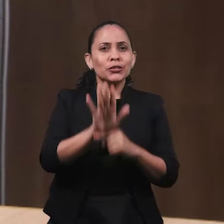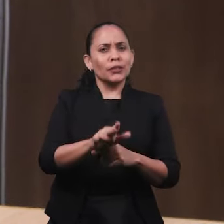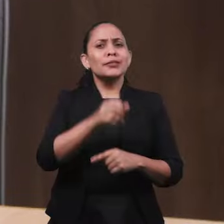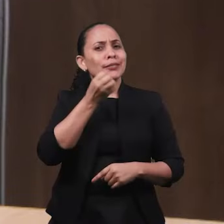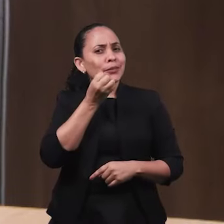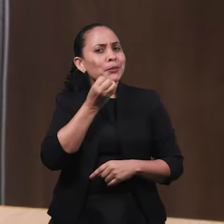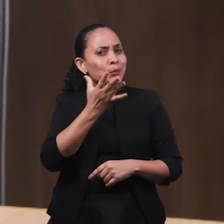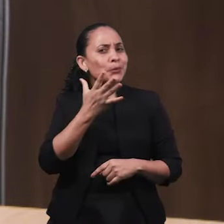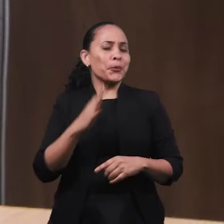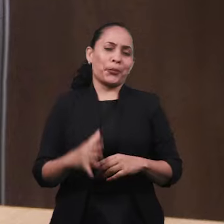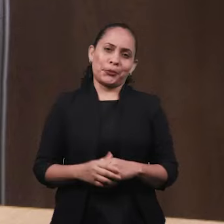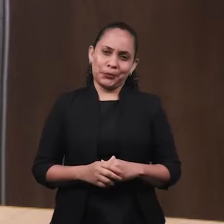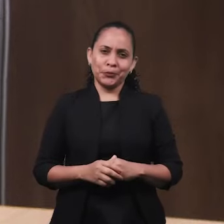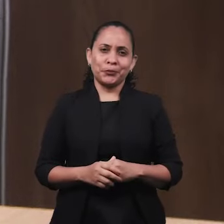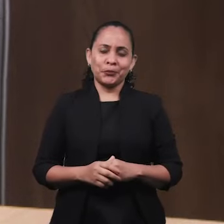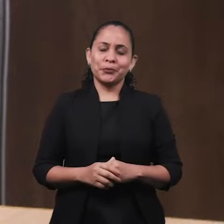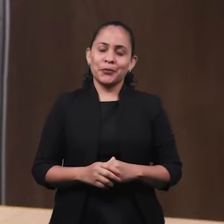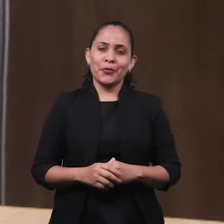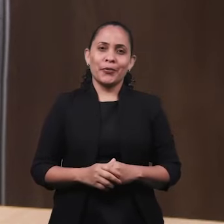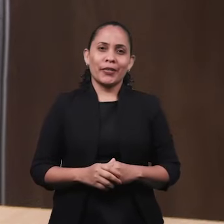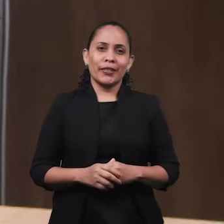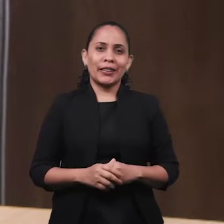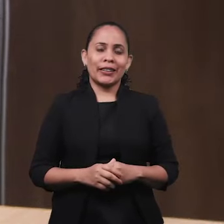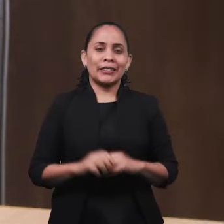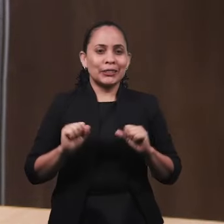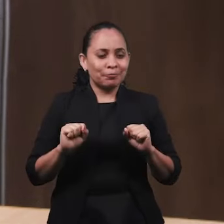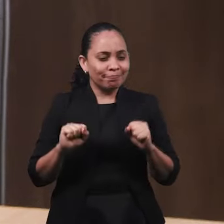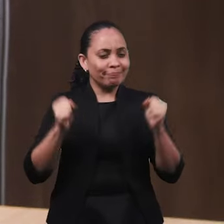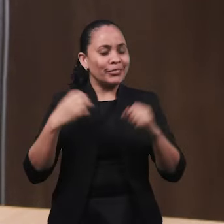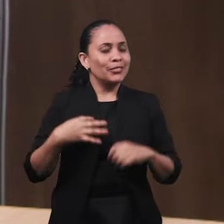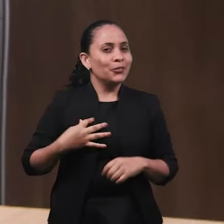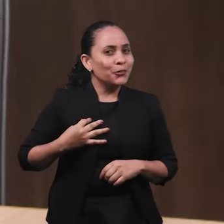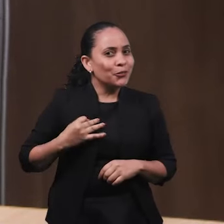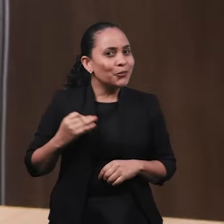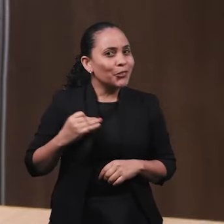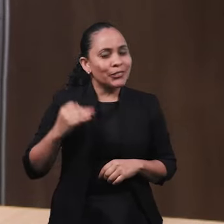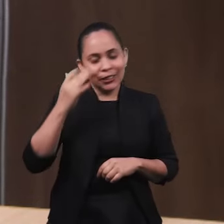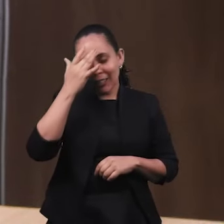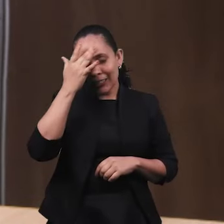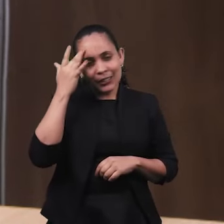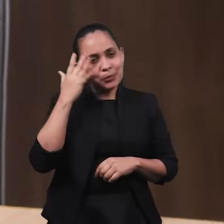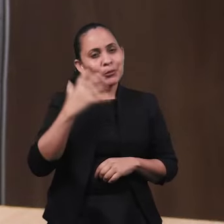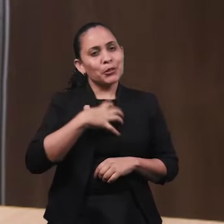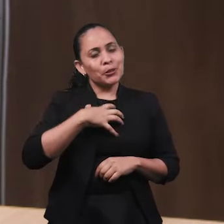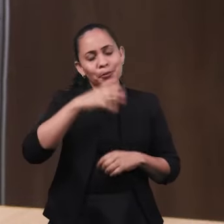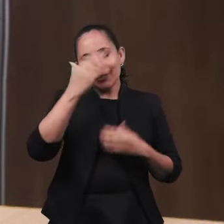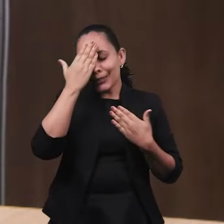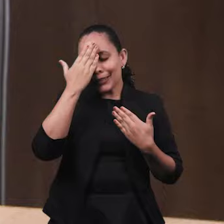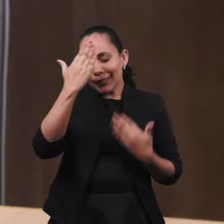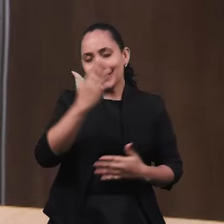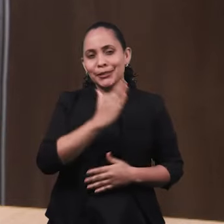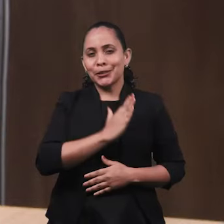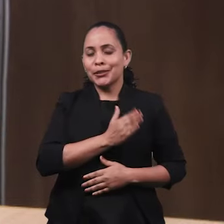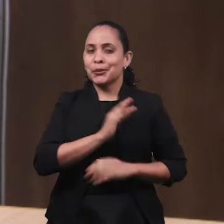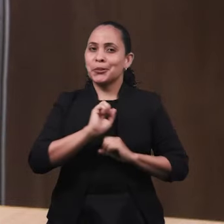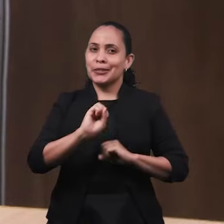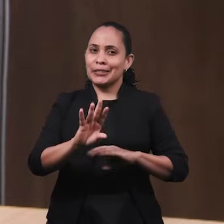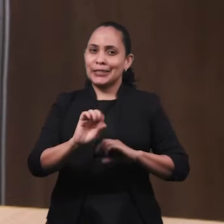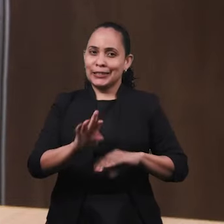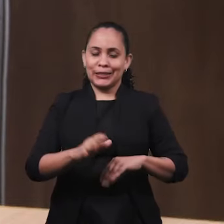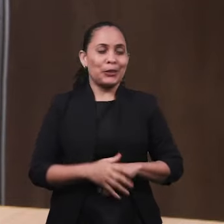muito bom, essa vontade, né, esse voluntariado, né, das pessoas com gratidão ali no coração,